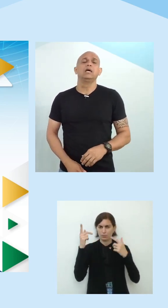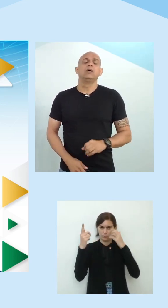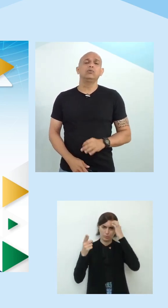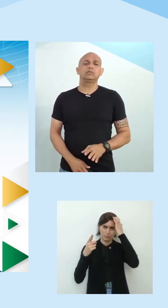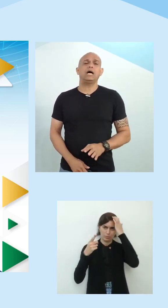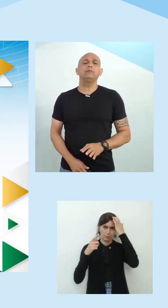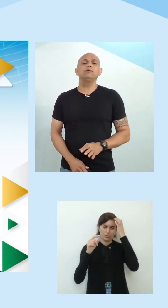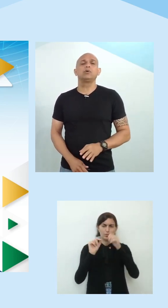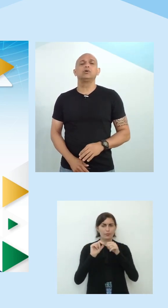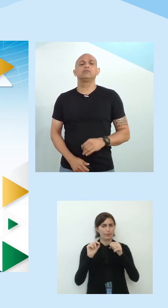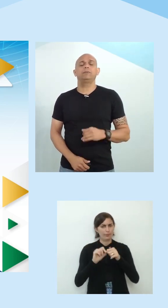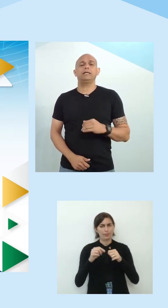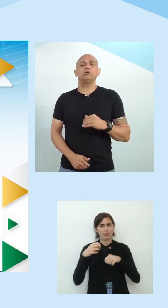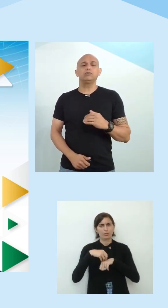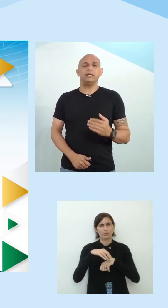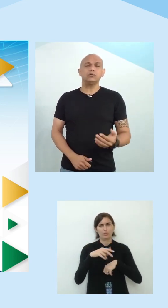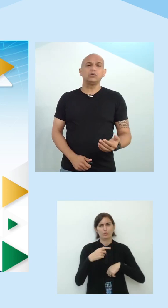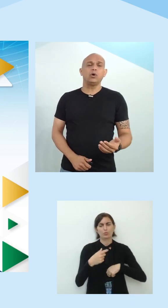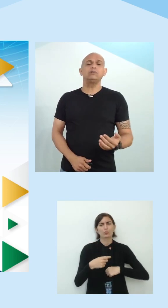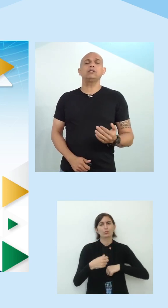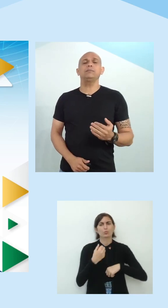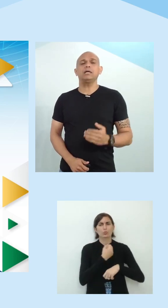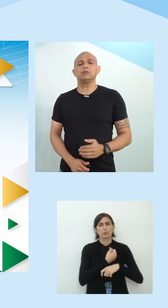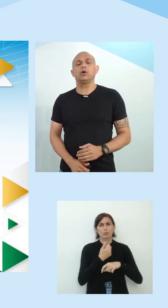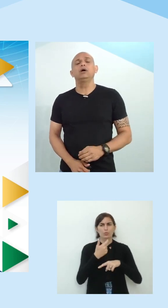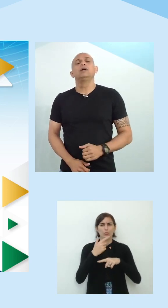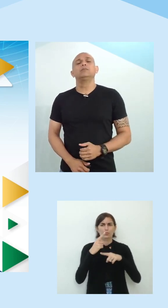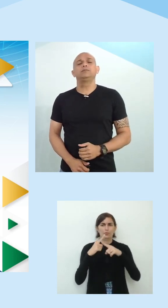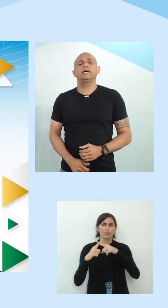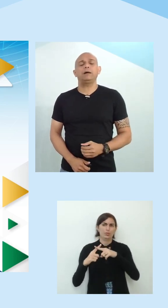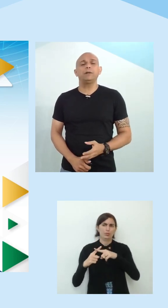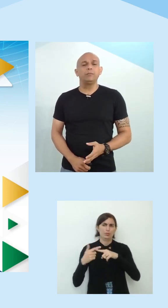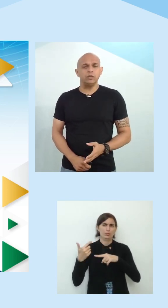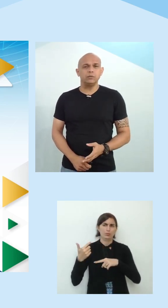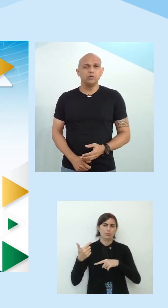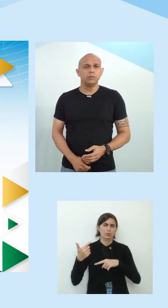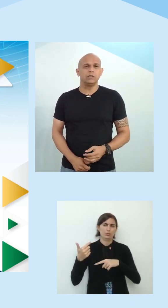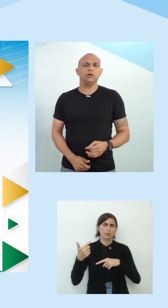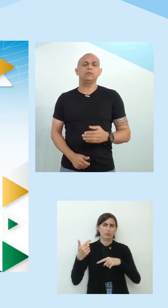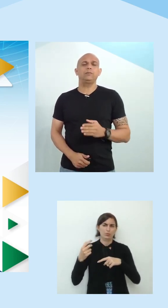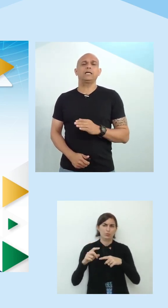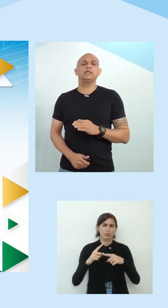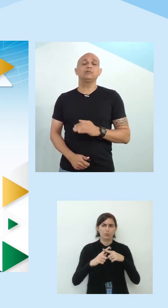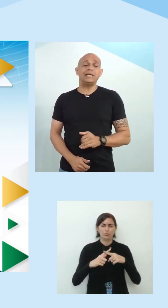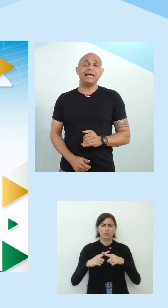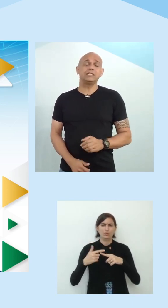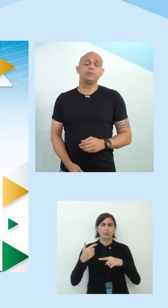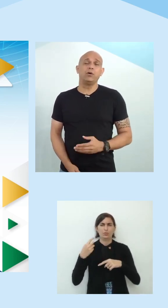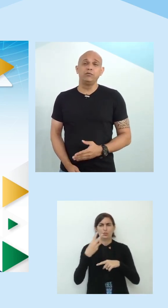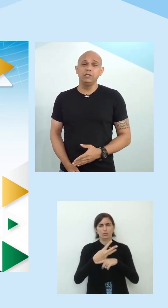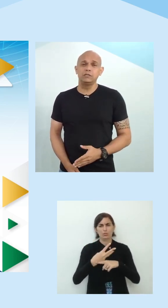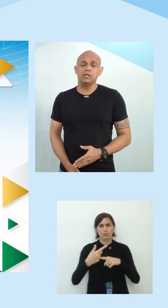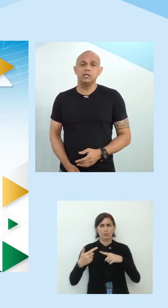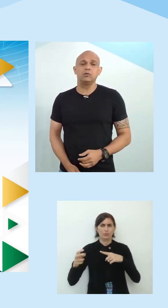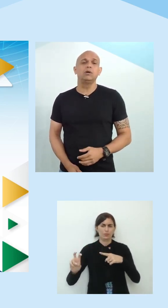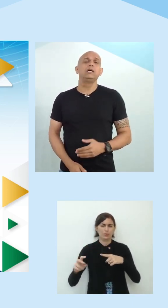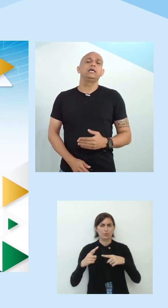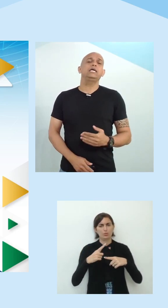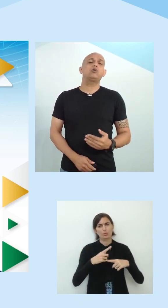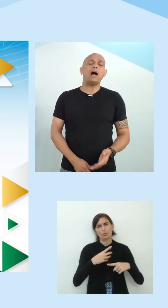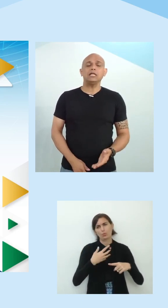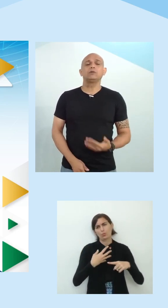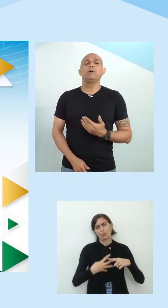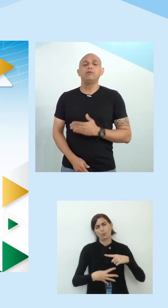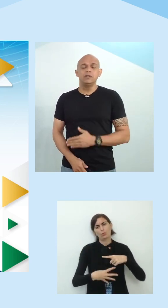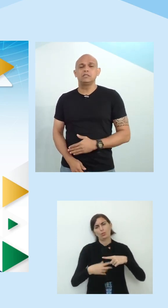que o Simon trouxe. Pegar o numerador e o denominador, multiplicar pelo mesmo número. Então, multiplicando 3 por 25